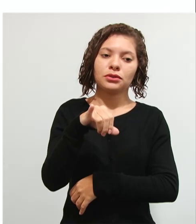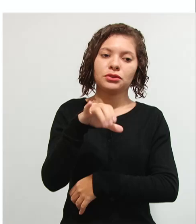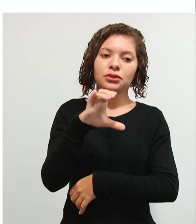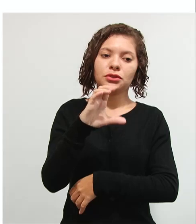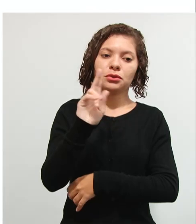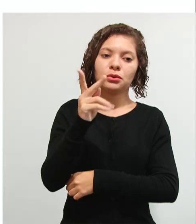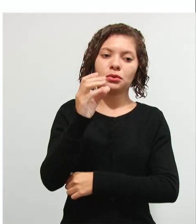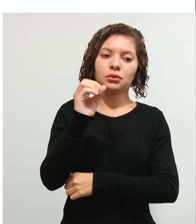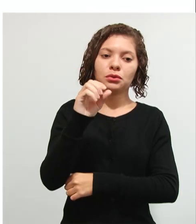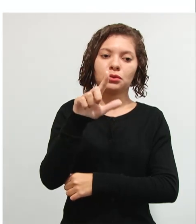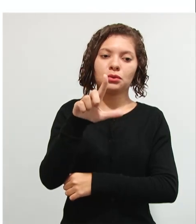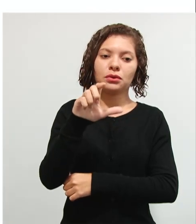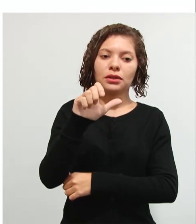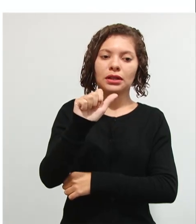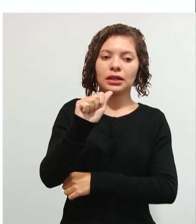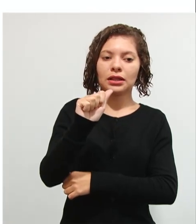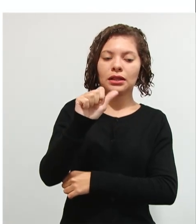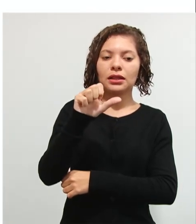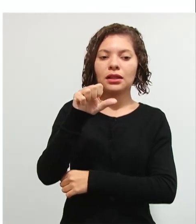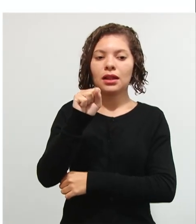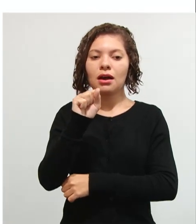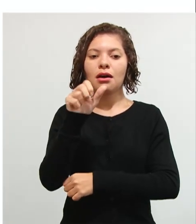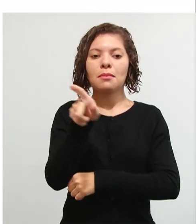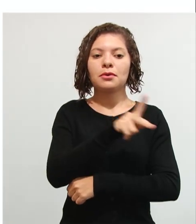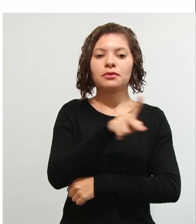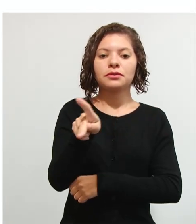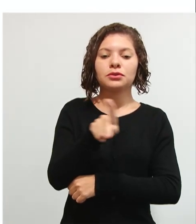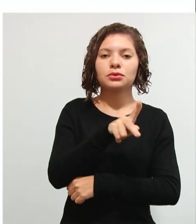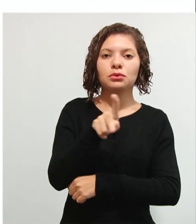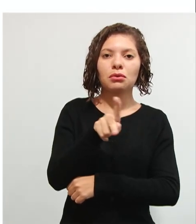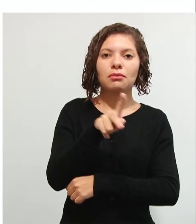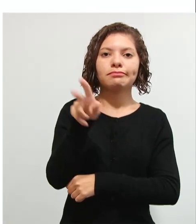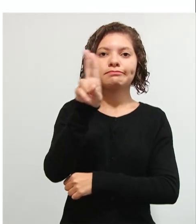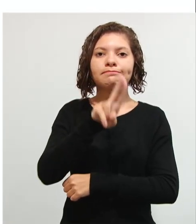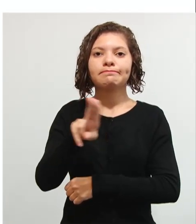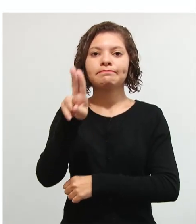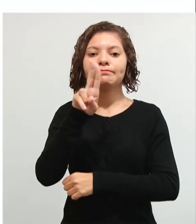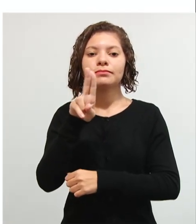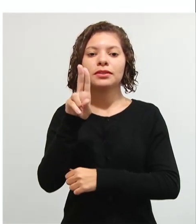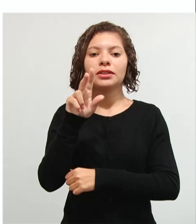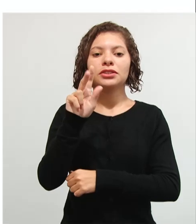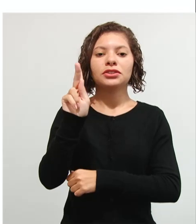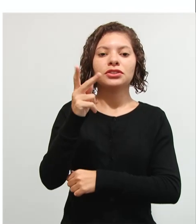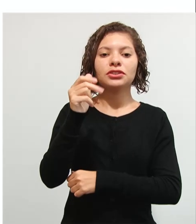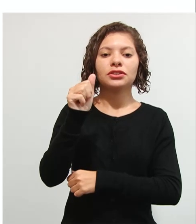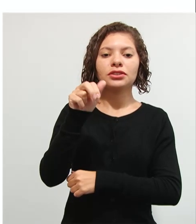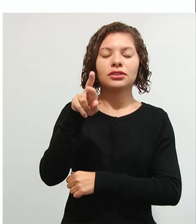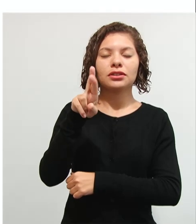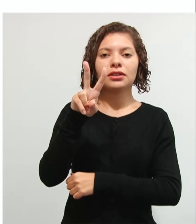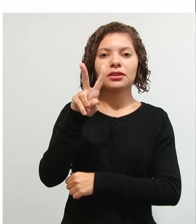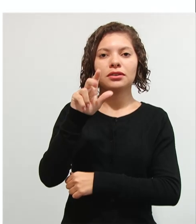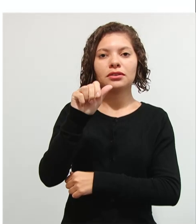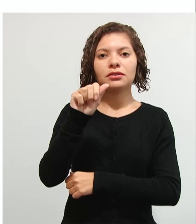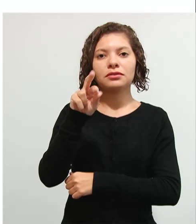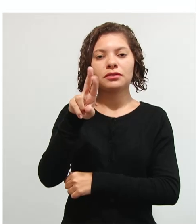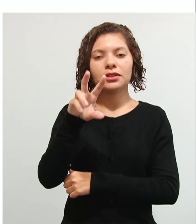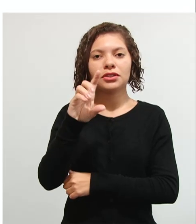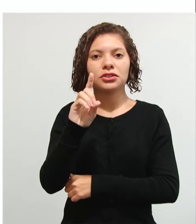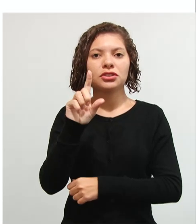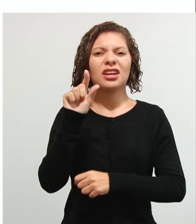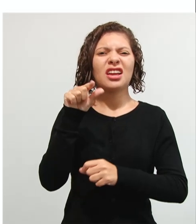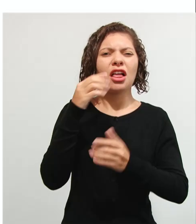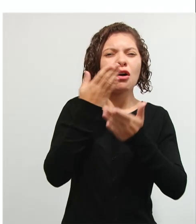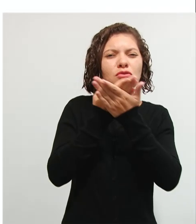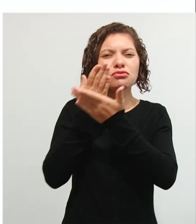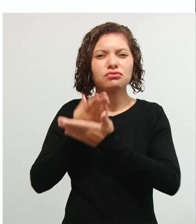de 1958, ele é professor de economia na Universidade de Harvard, e ele juntou várias teorias, vários princípios